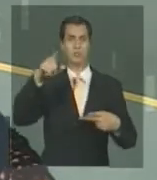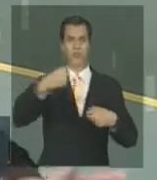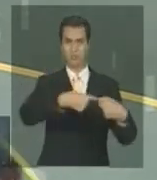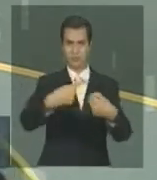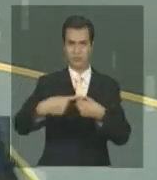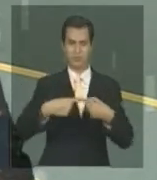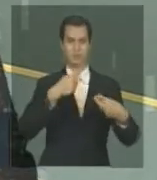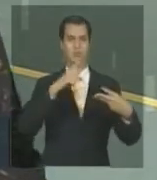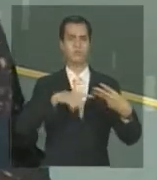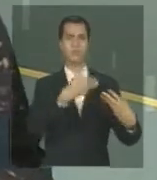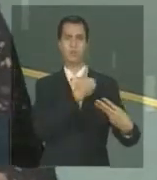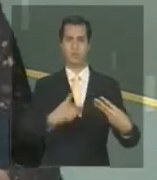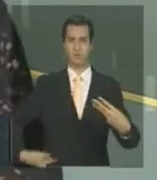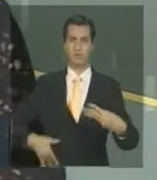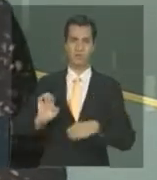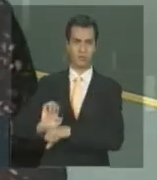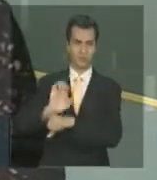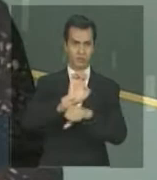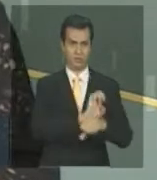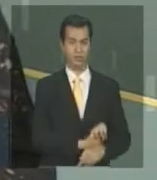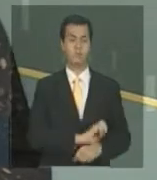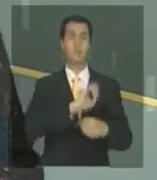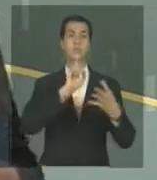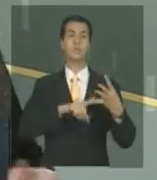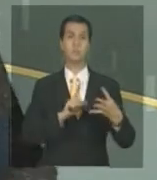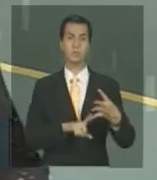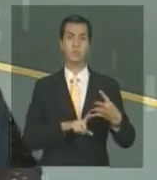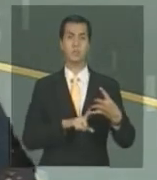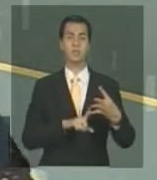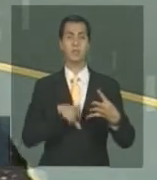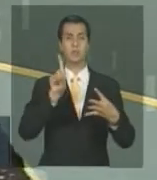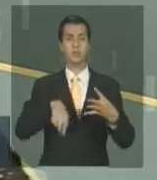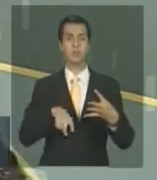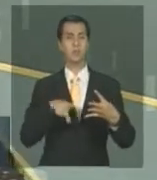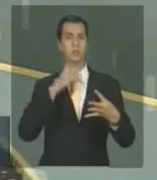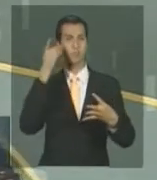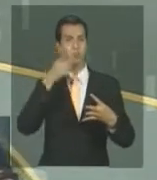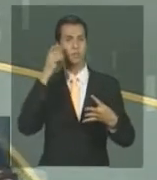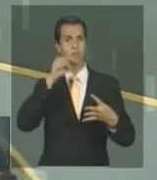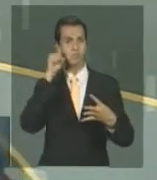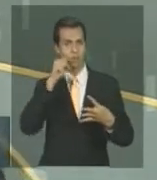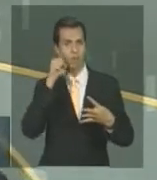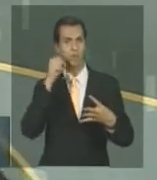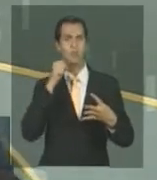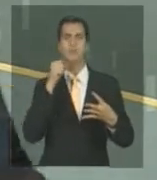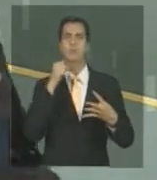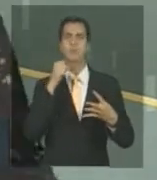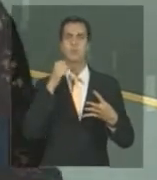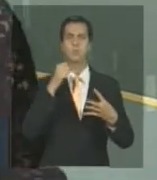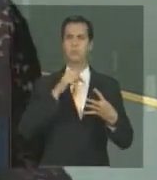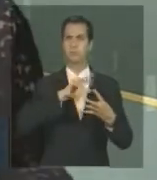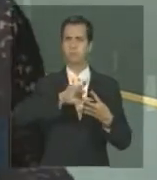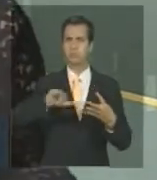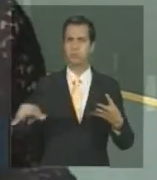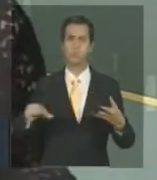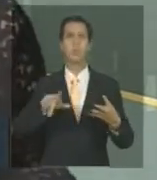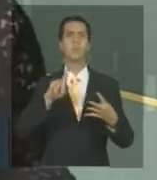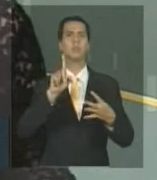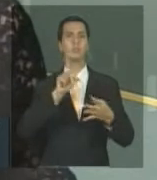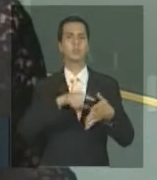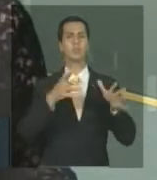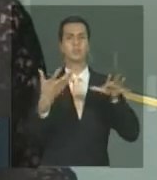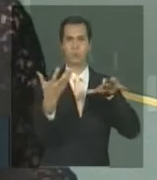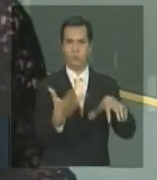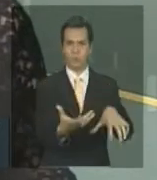da participação das instâncias legislativas das cidades, dos estados e do Congresso Nacional.